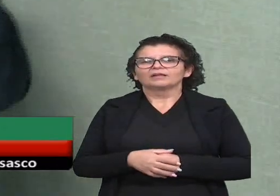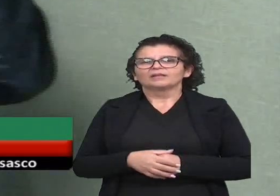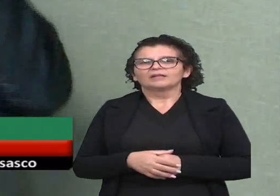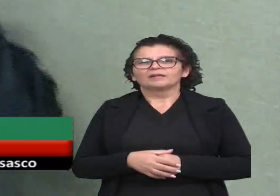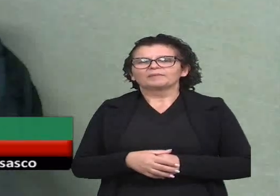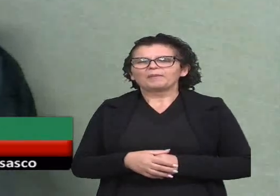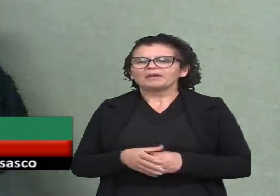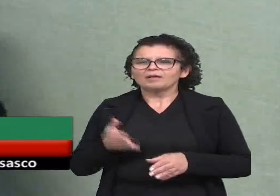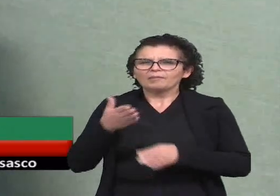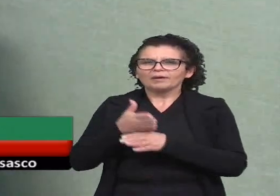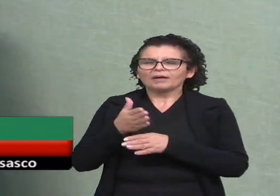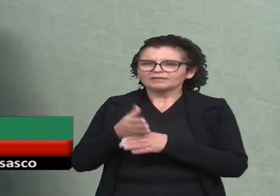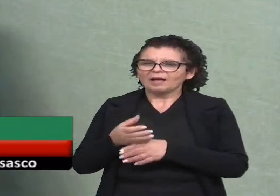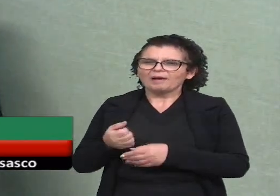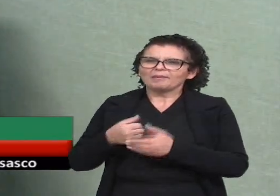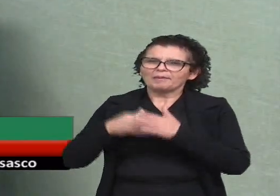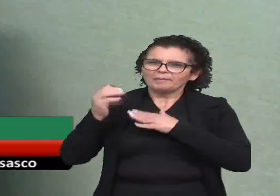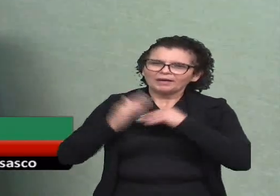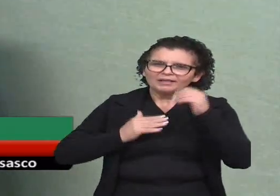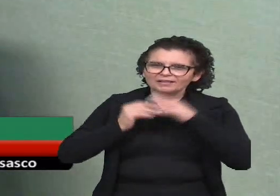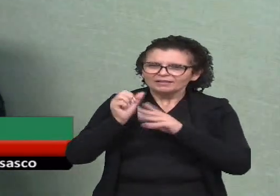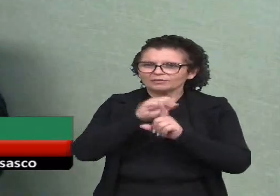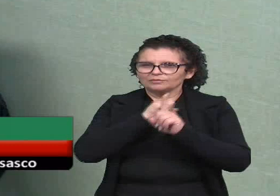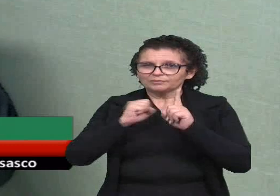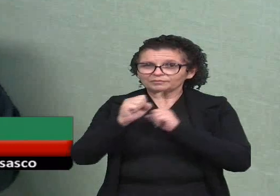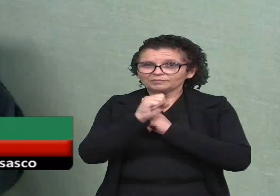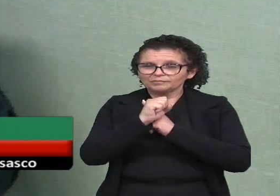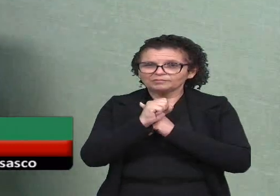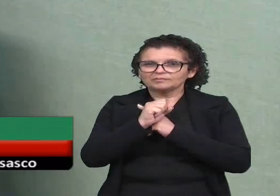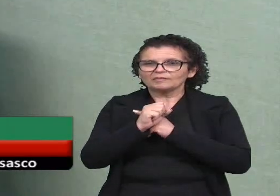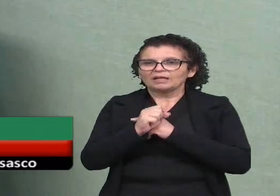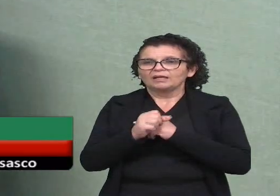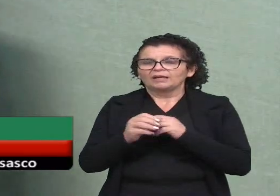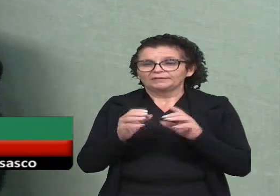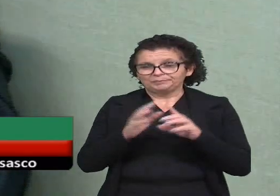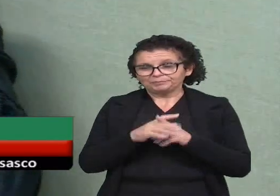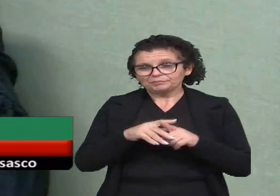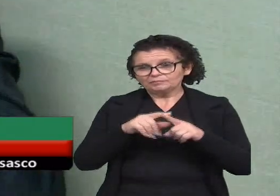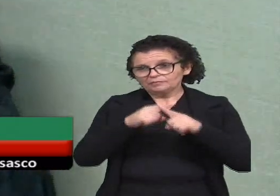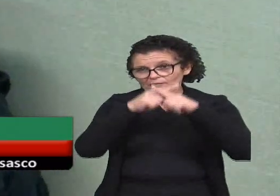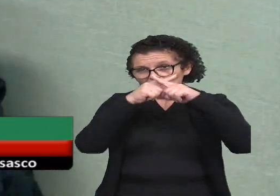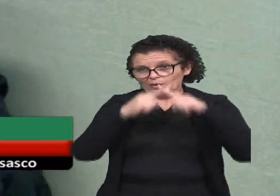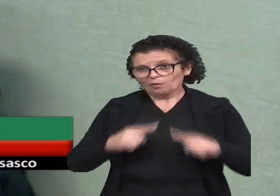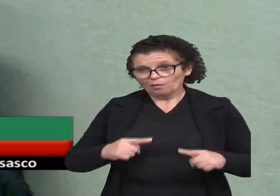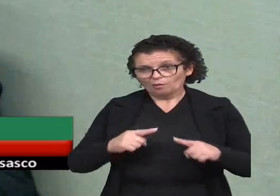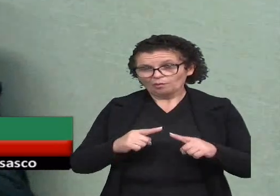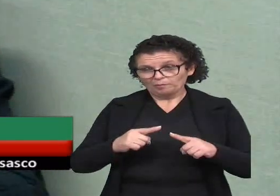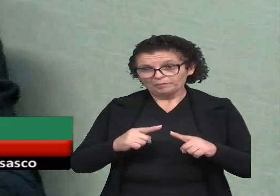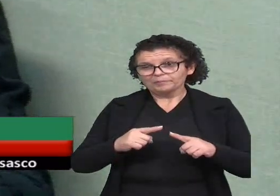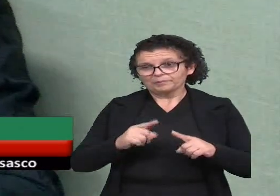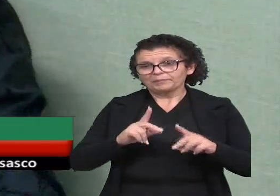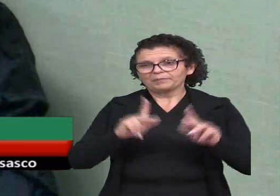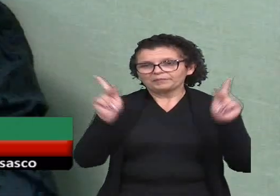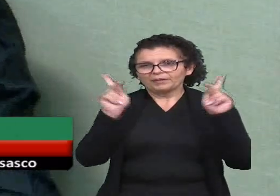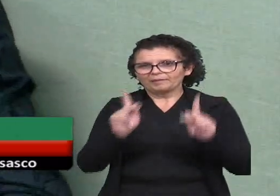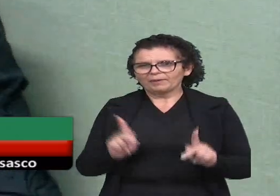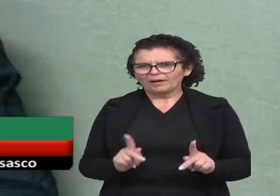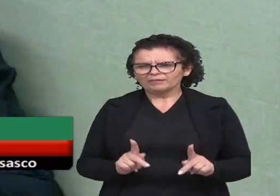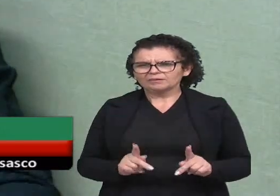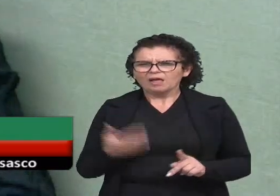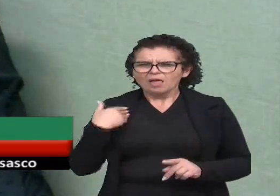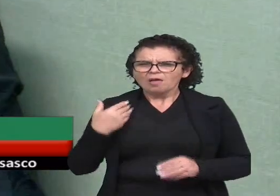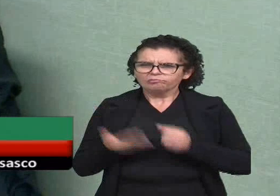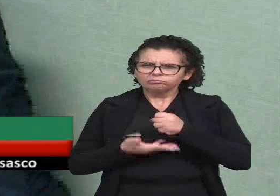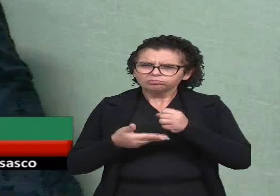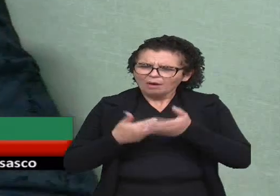Janeiro, nessas ações sociais, né? E a Copa da Paz, eu praticamente fui um dos fundadores da Copa, né? Na época que